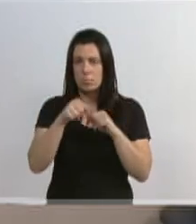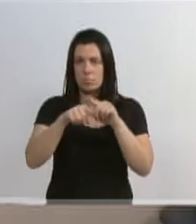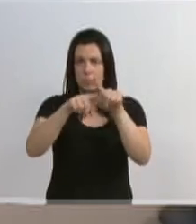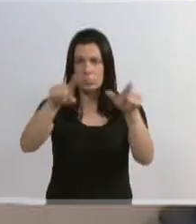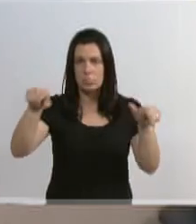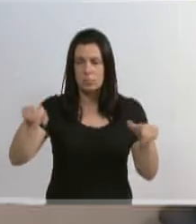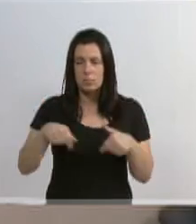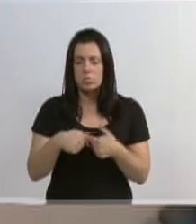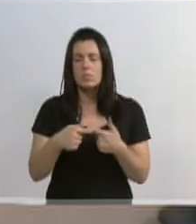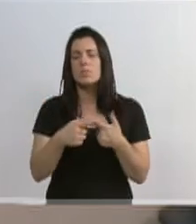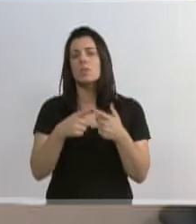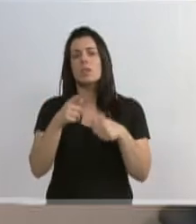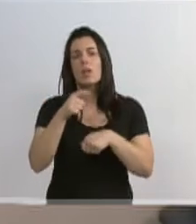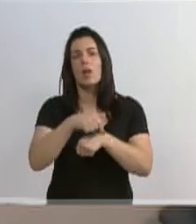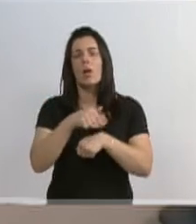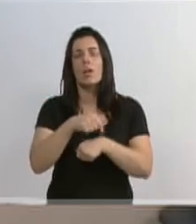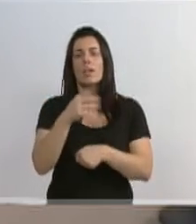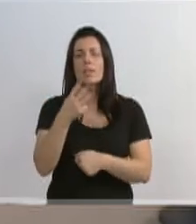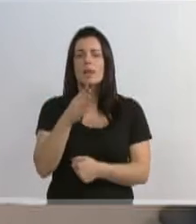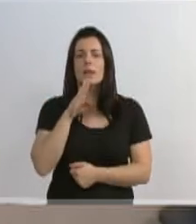plenário, às 15 horas.